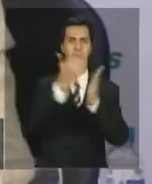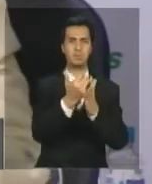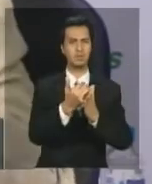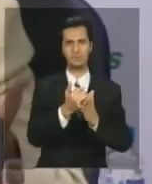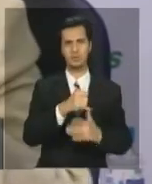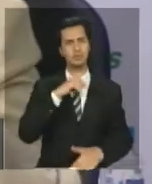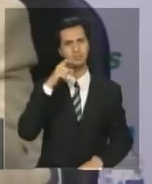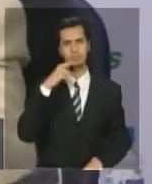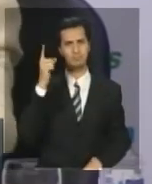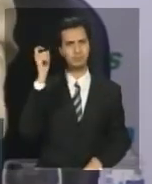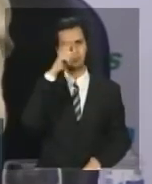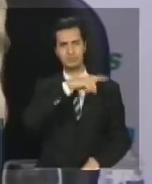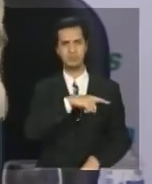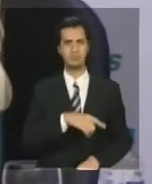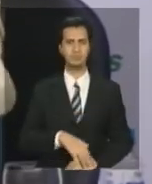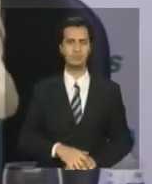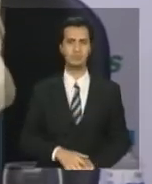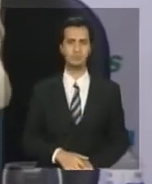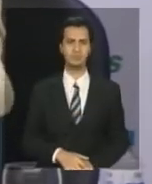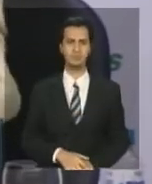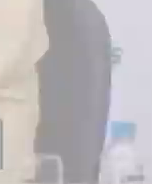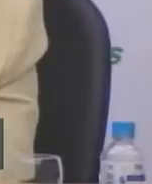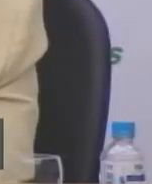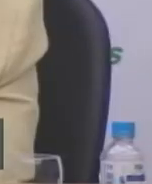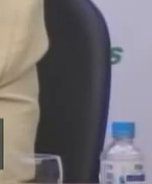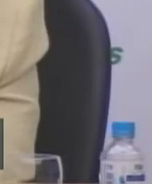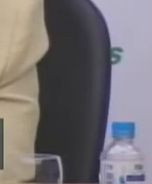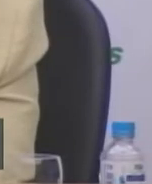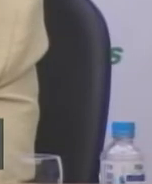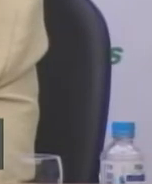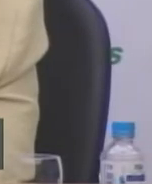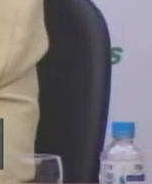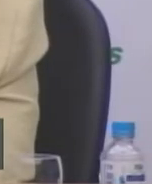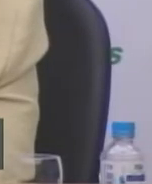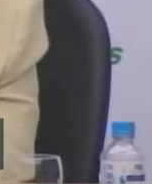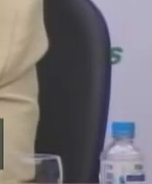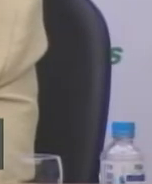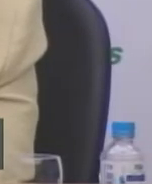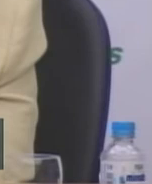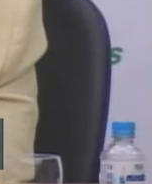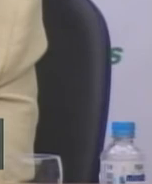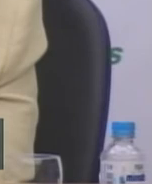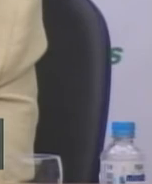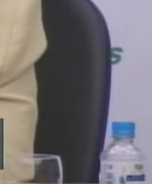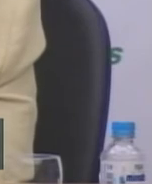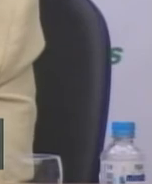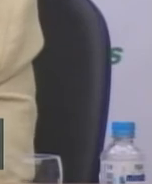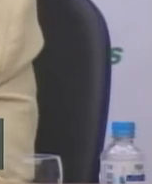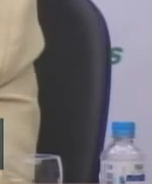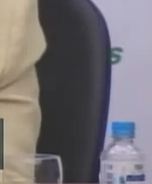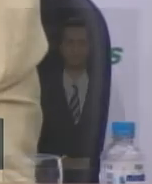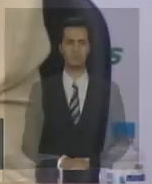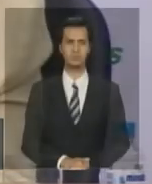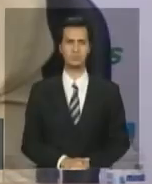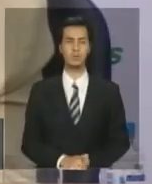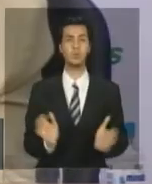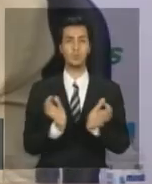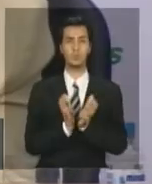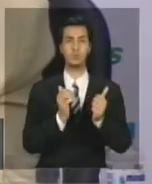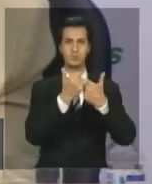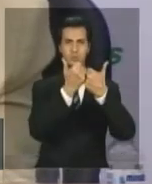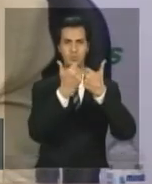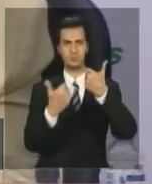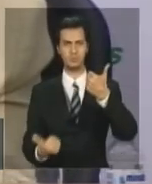inviáveis economicamente e a gente não faz. Estamos encerrando? Essa equipe de diretores e de presidentes